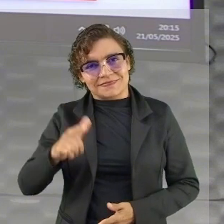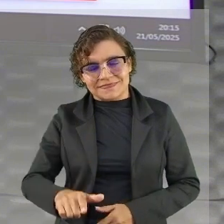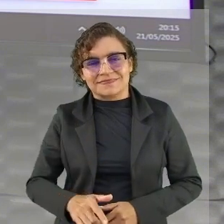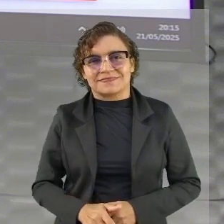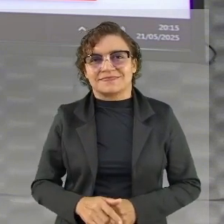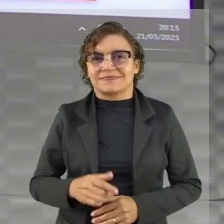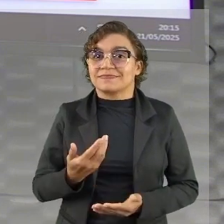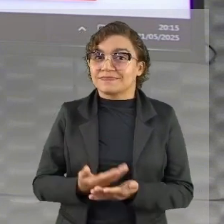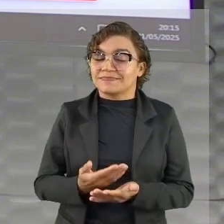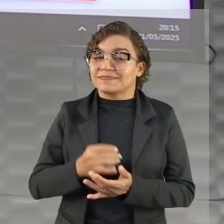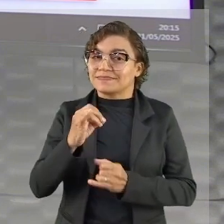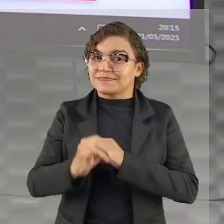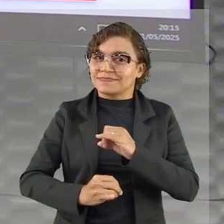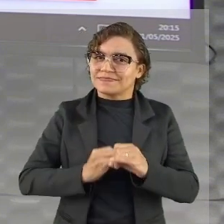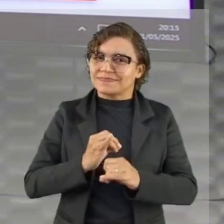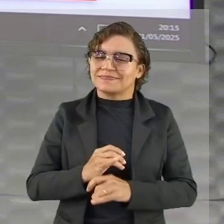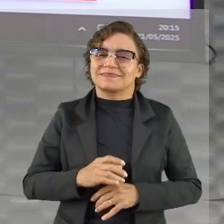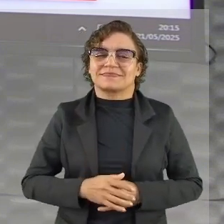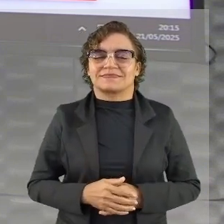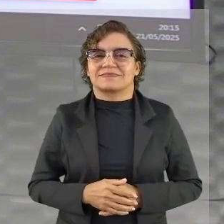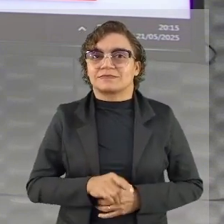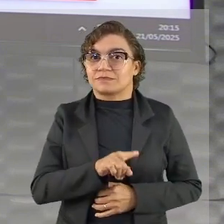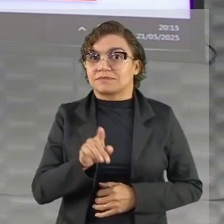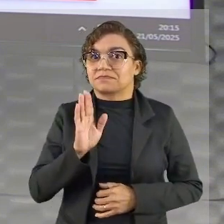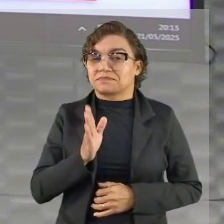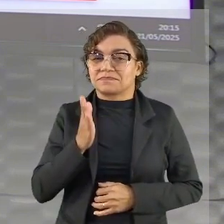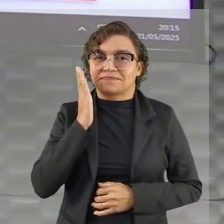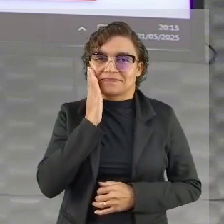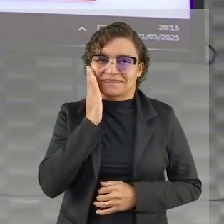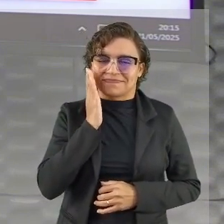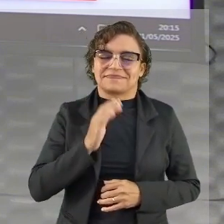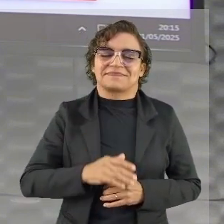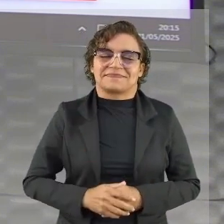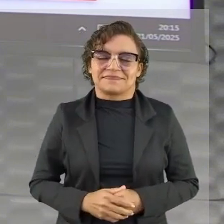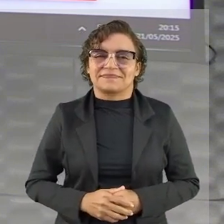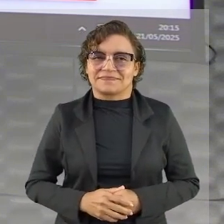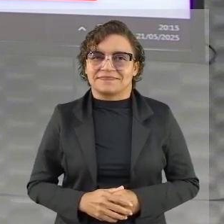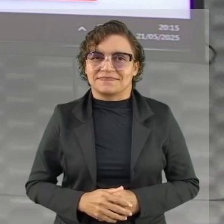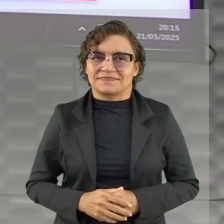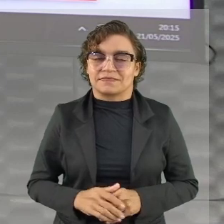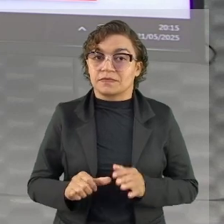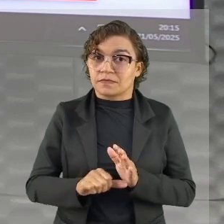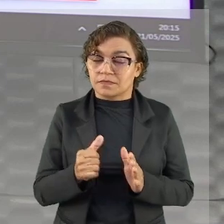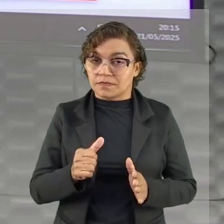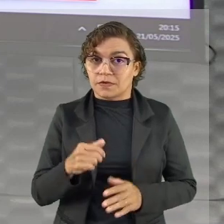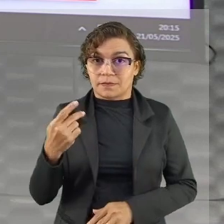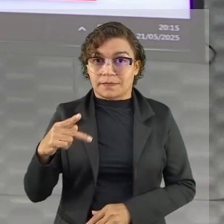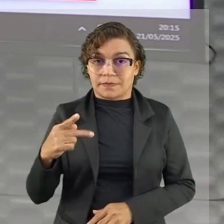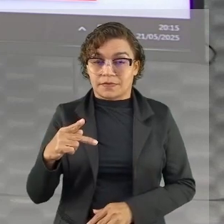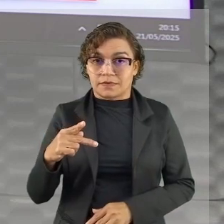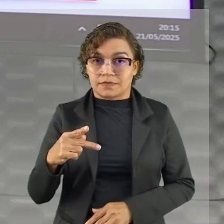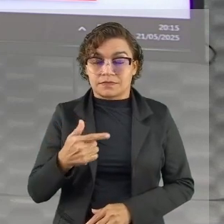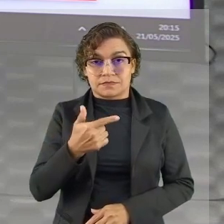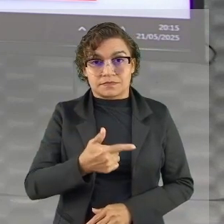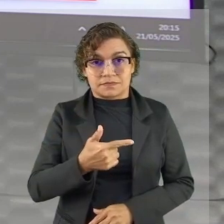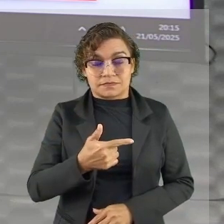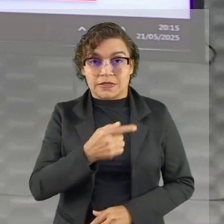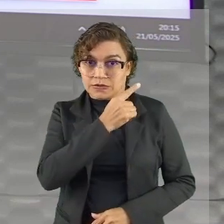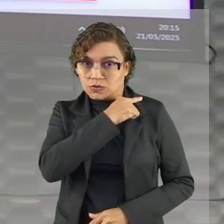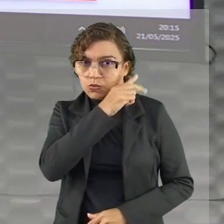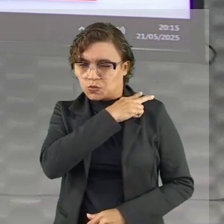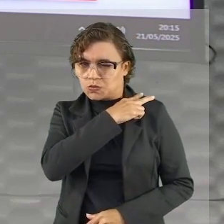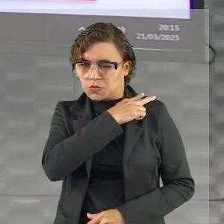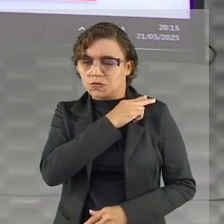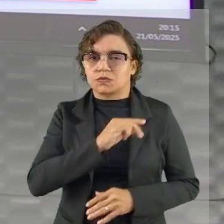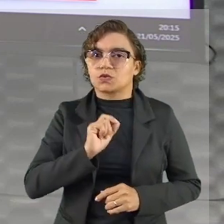online. E, como vocês já sabem, o nosso primeiro período aqui da segunda série